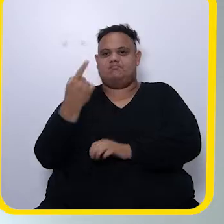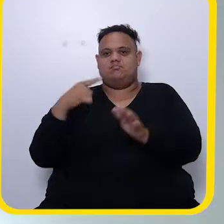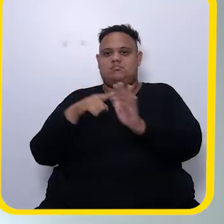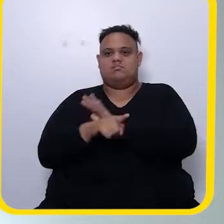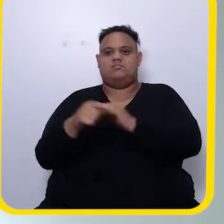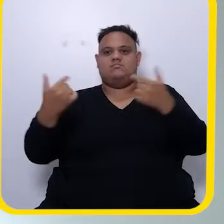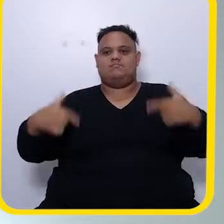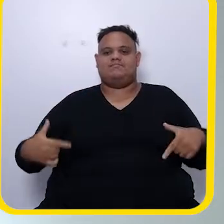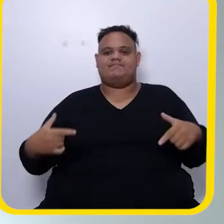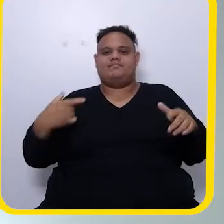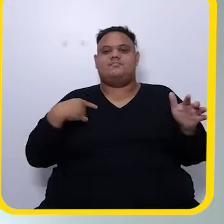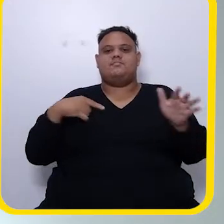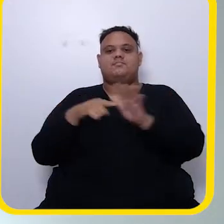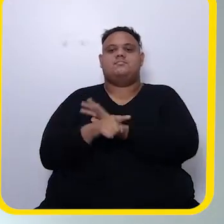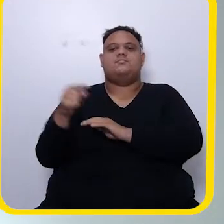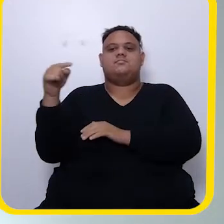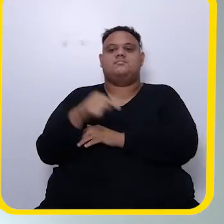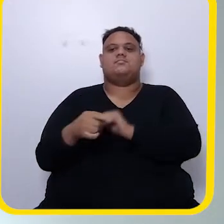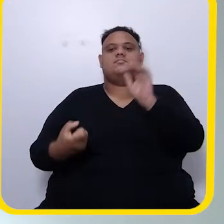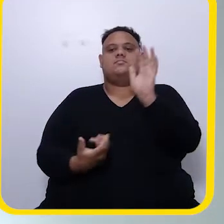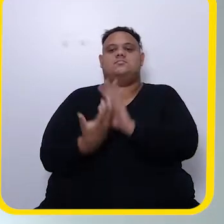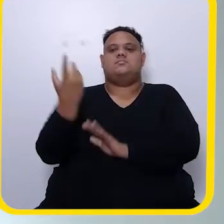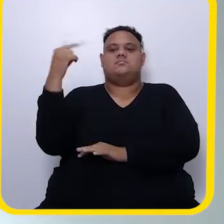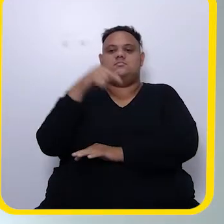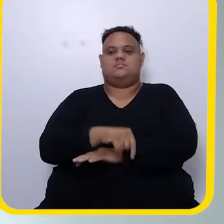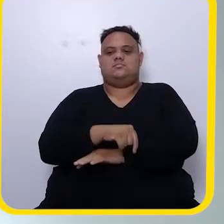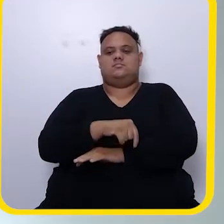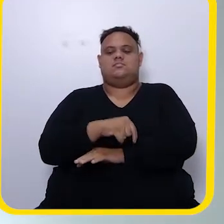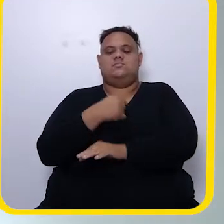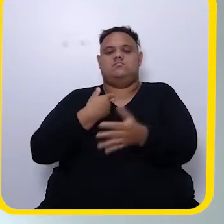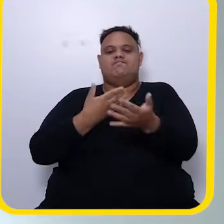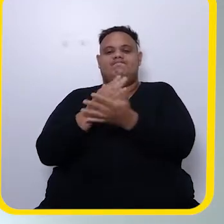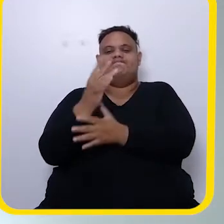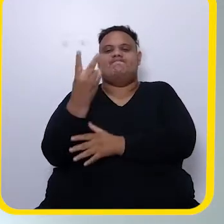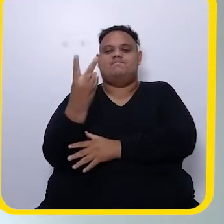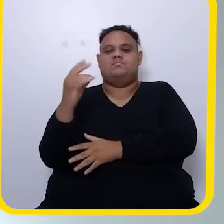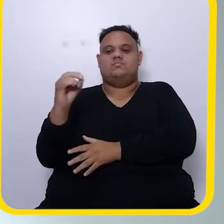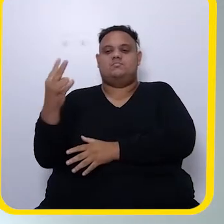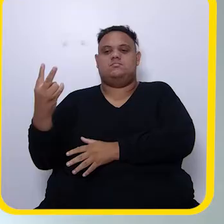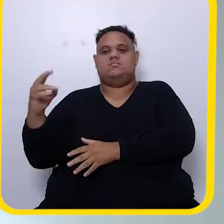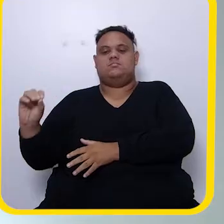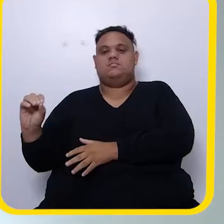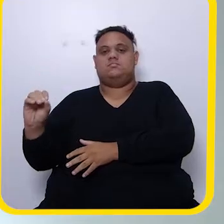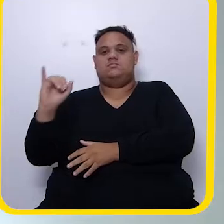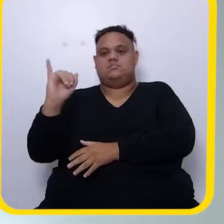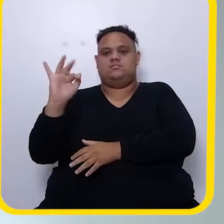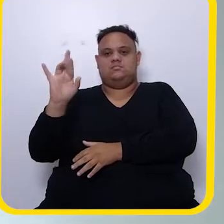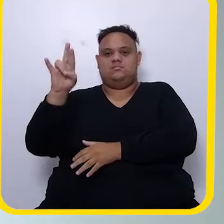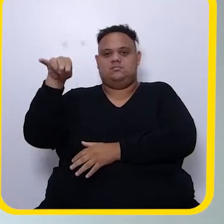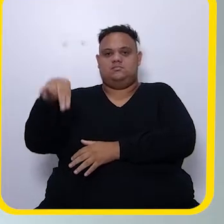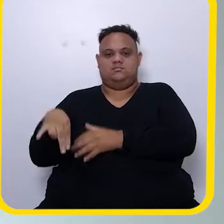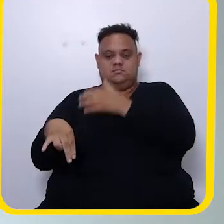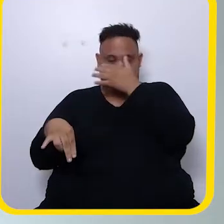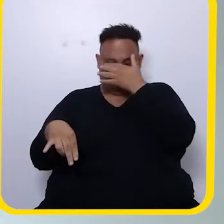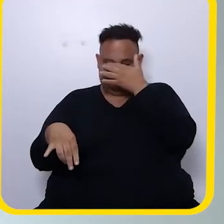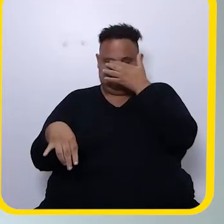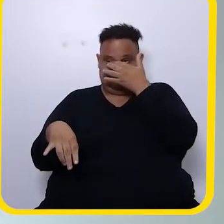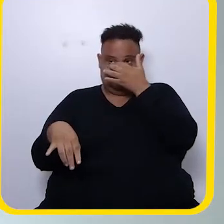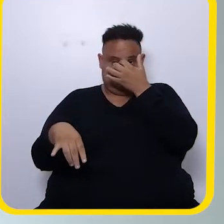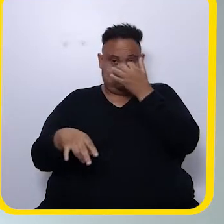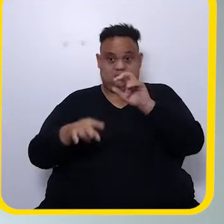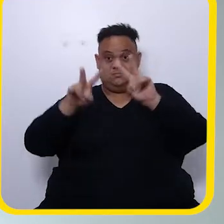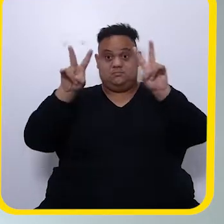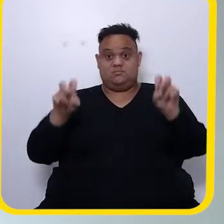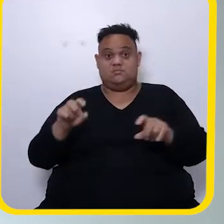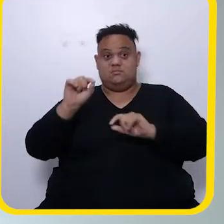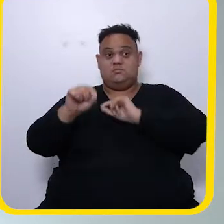bem trabalhosazinha que apareceu no exame de seleção de 2020 do IFRN. Esse assunto são